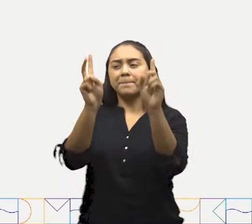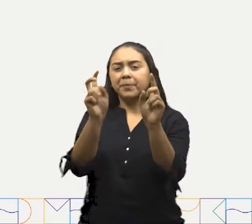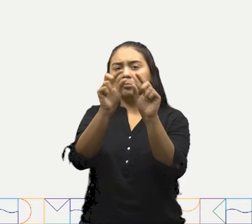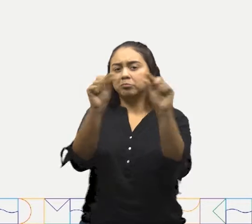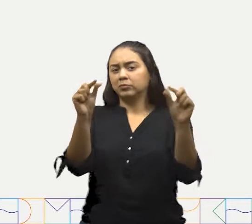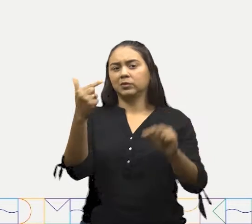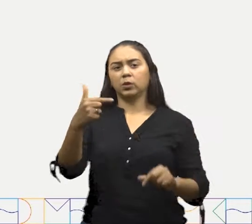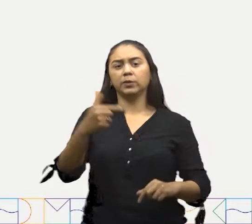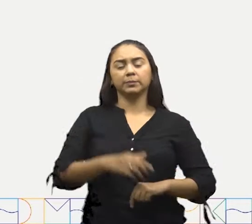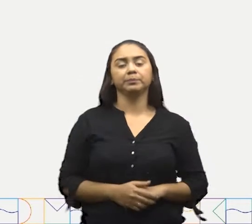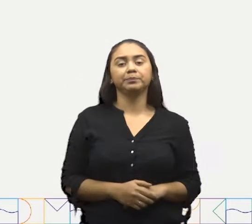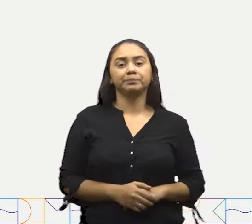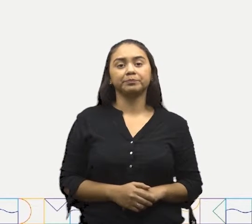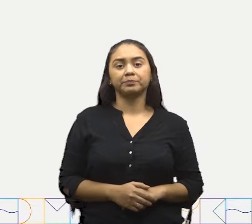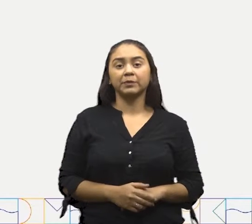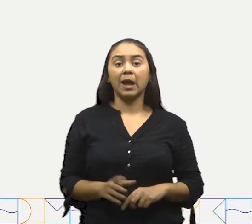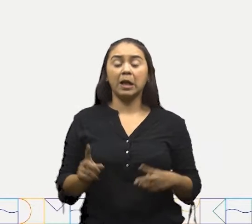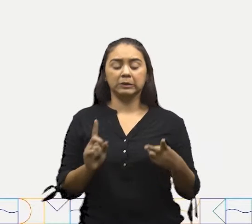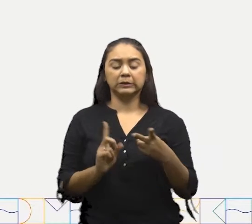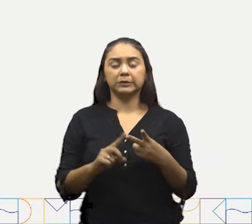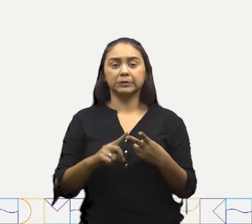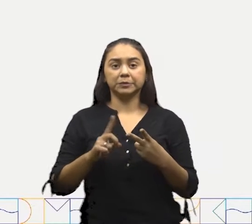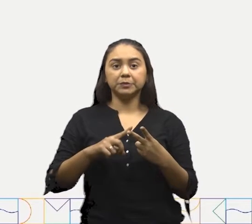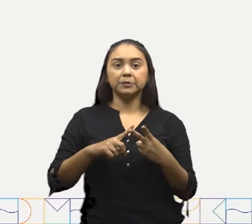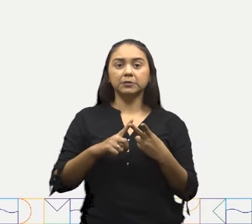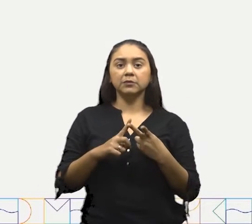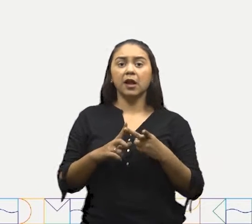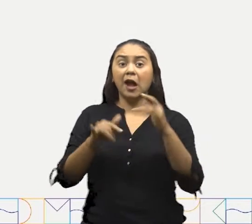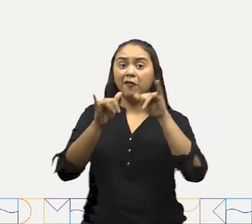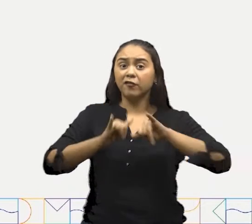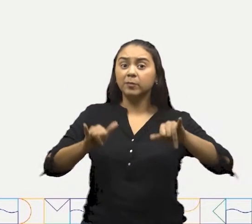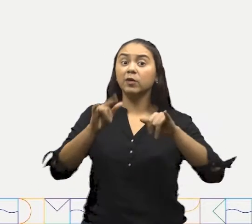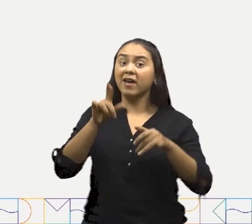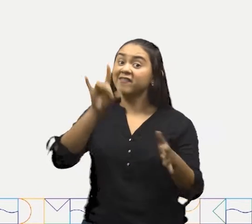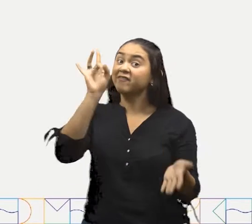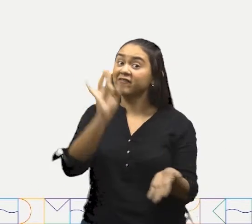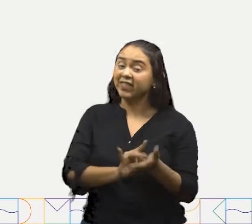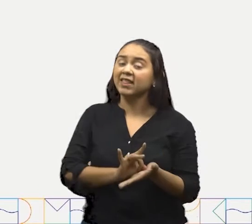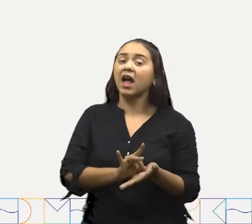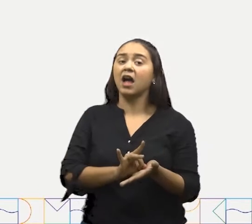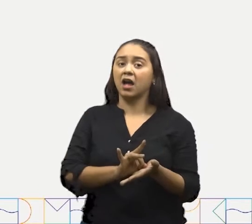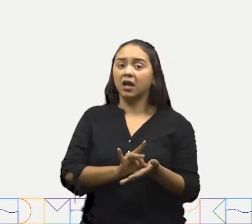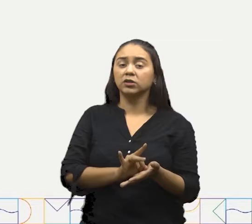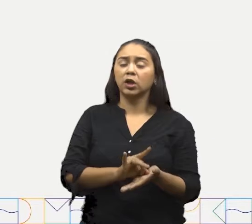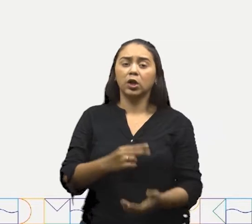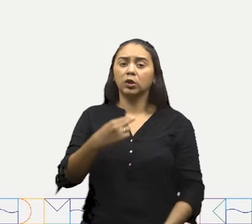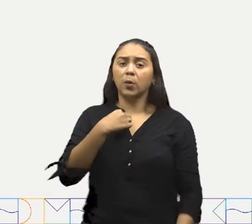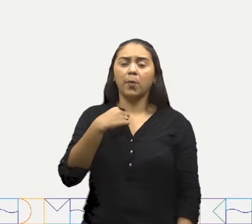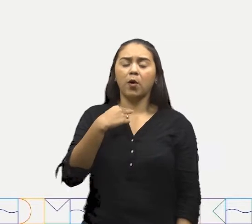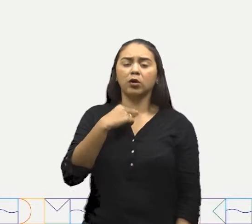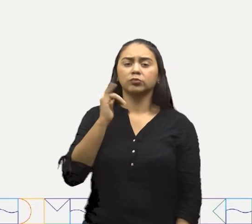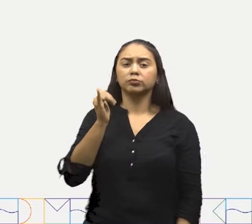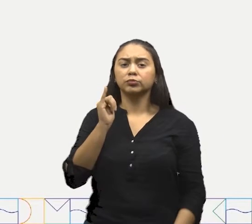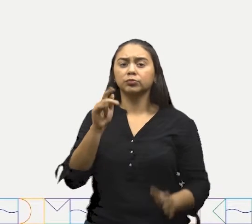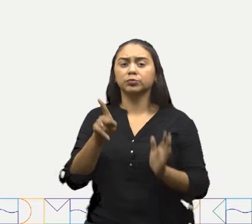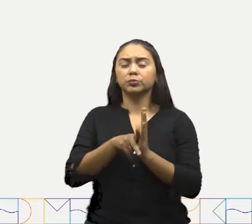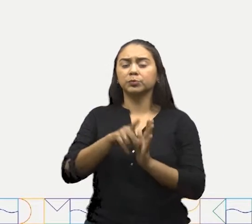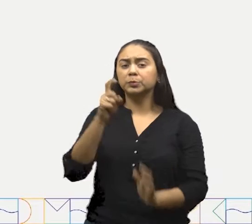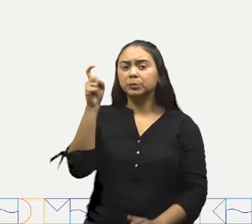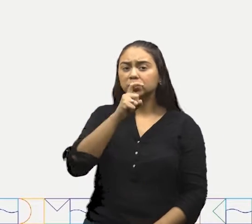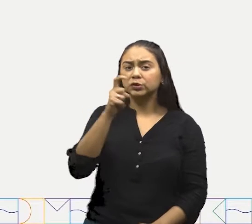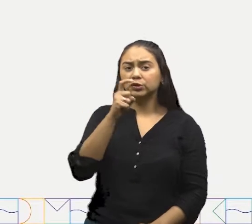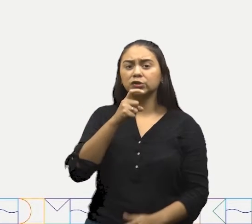2. Informação real. Nada de contar historinhas, falar dos 3 porquinhos ou do lobo mau. Em